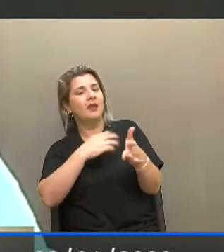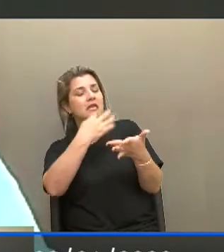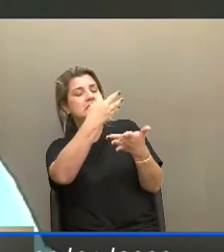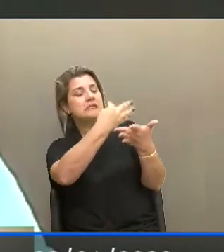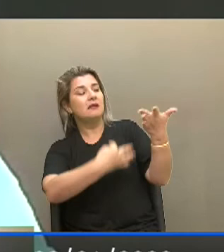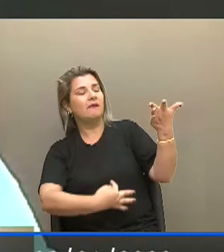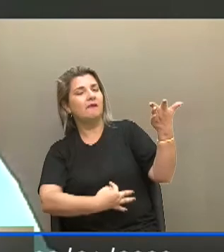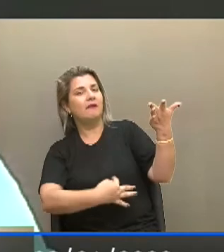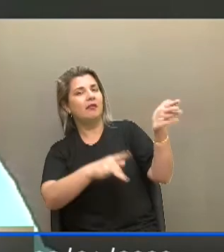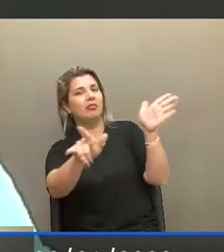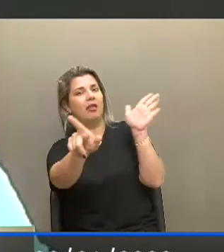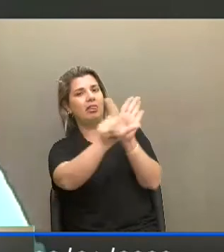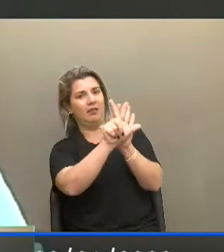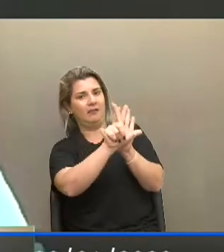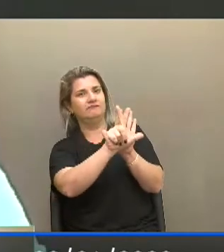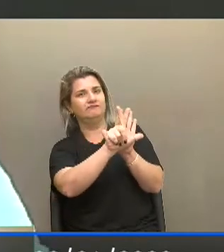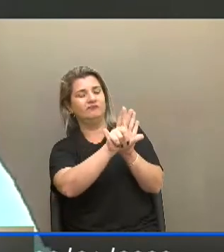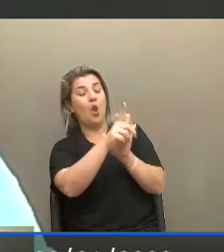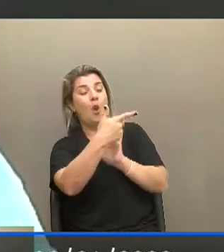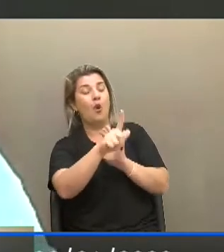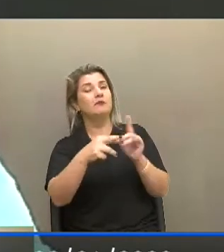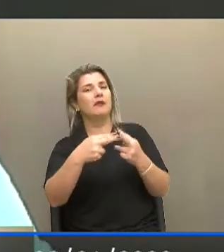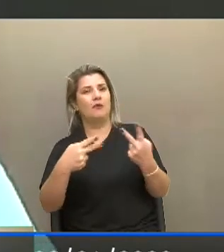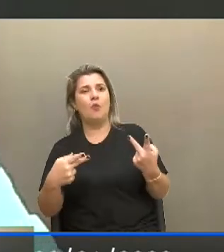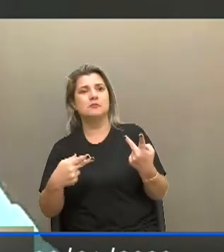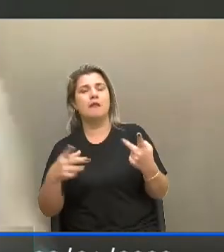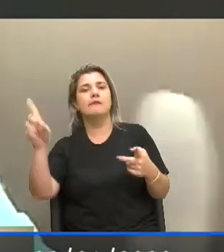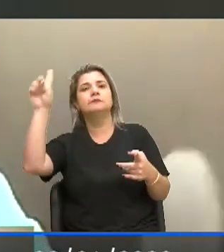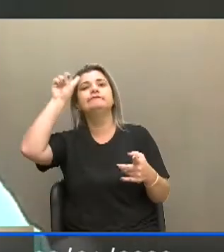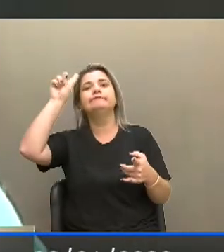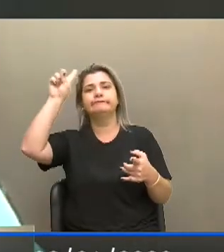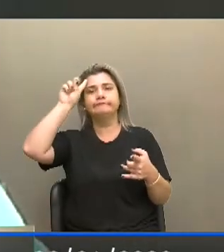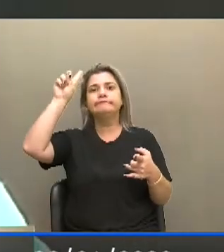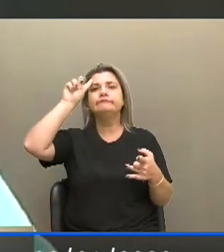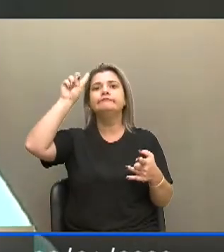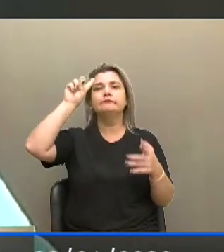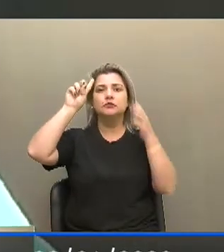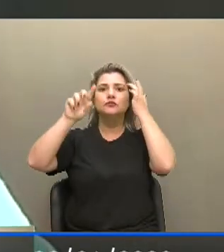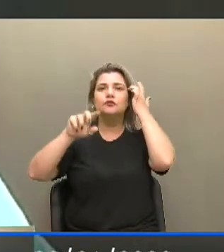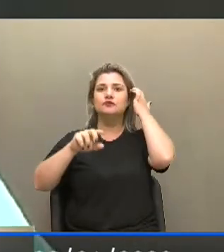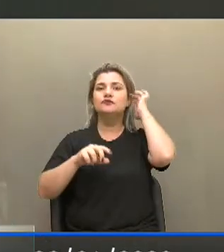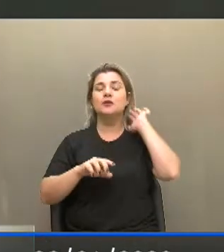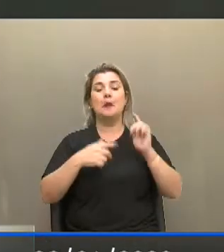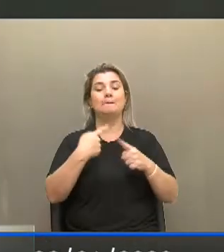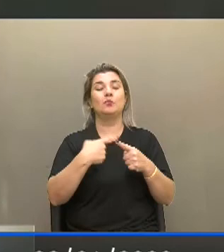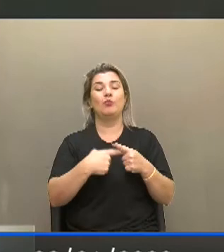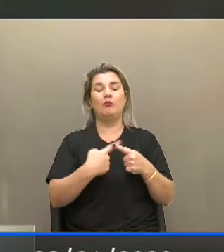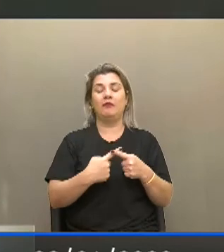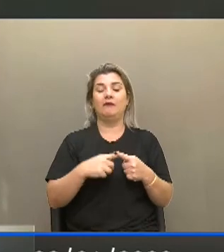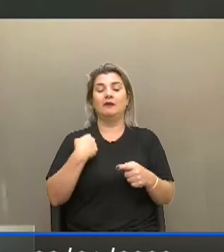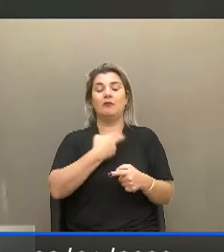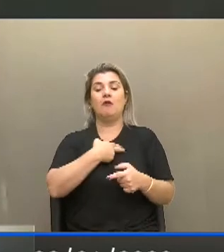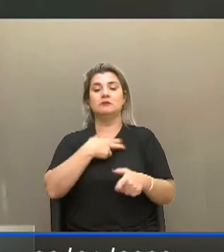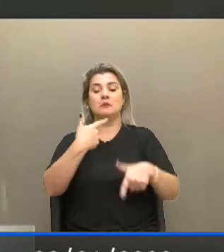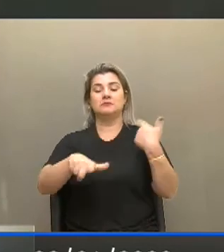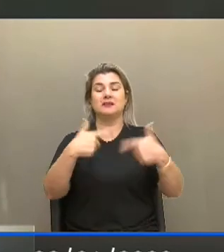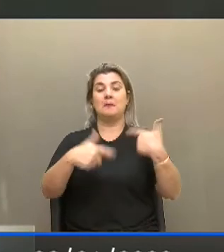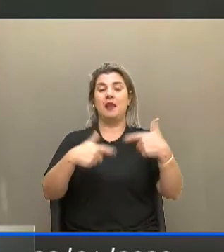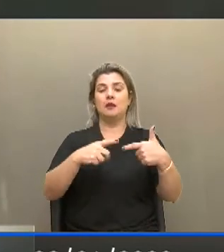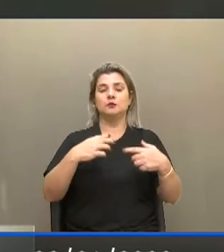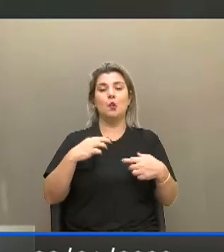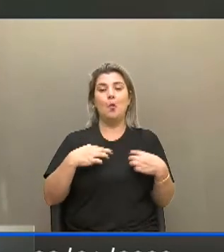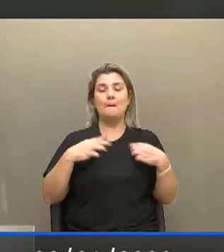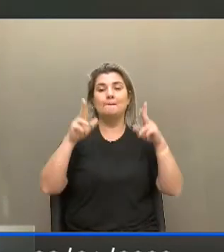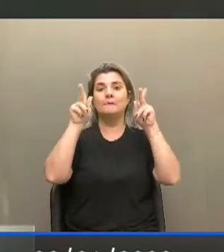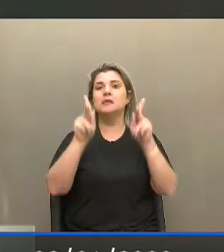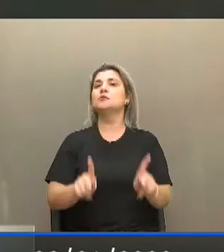lá dentro do estabelecimento, lá na propriedade, porque nós estamos trabalhando com seres vivos, né, e quando você